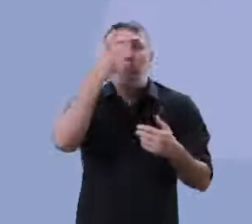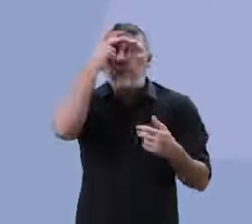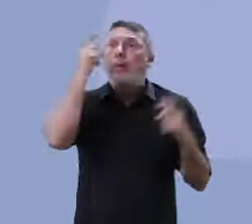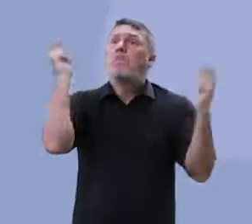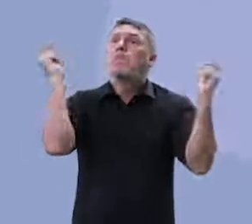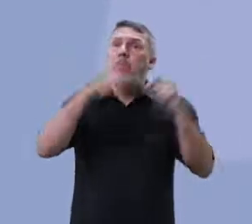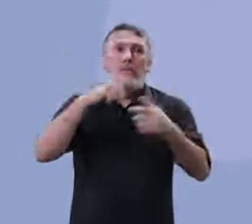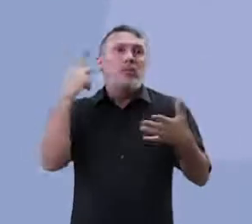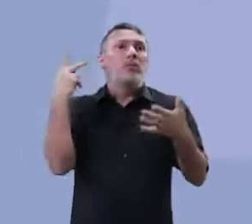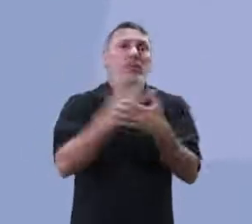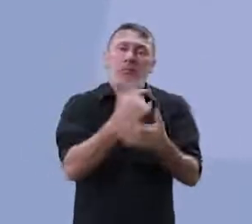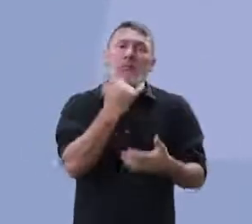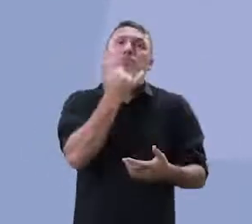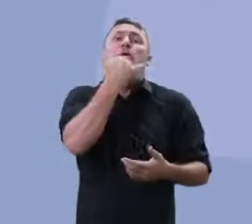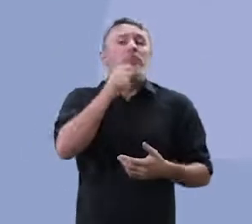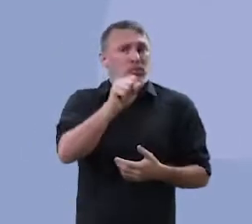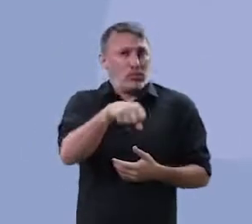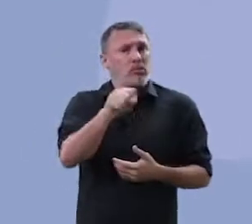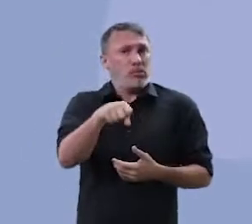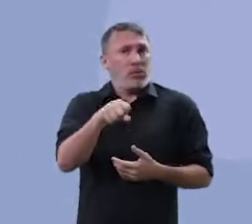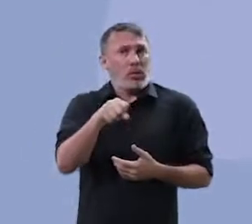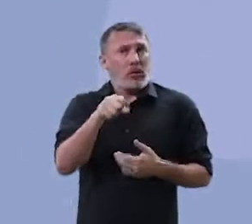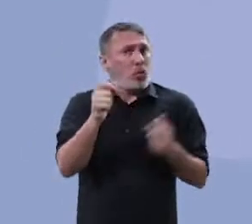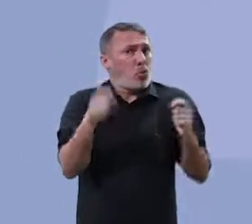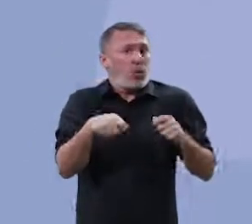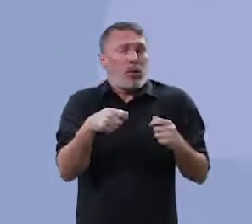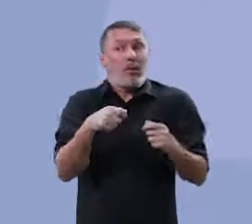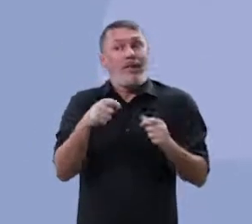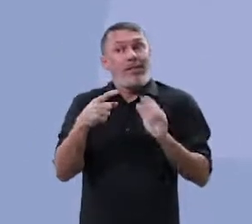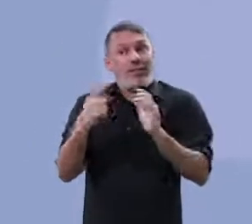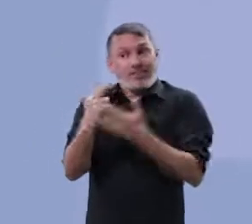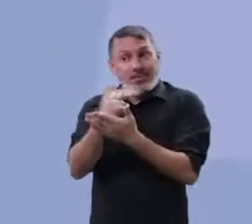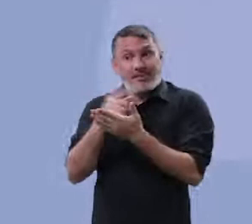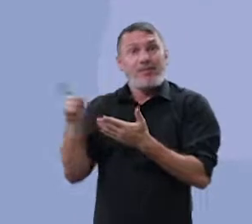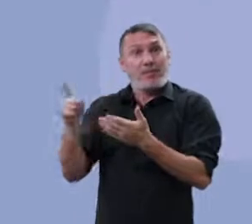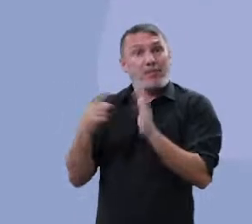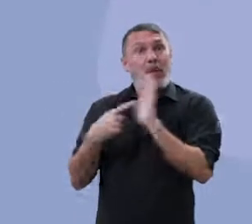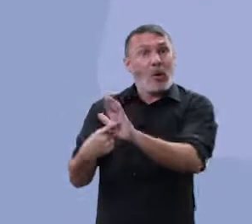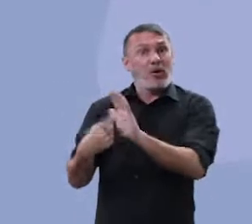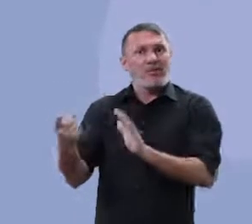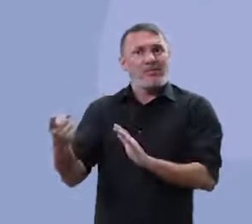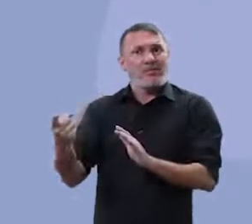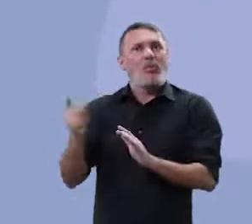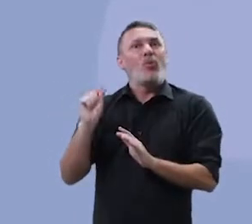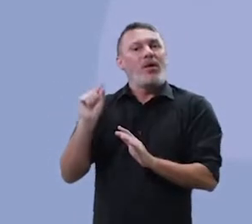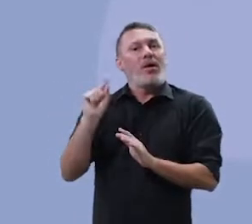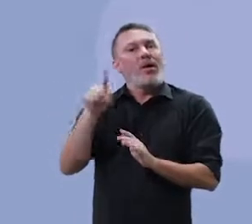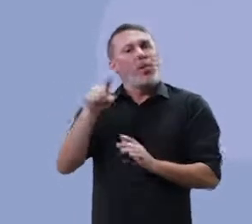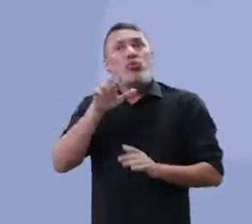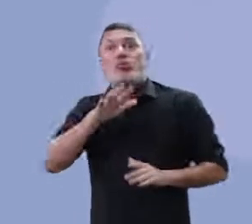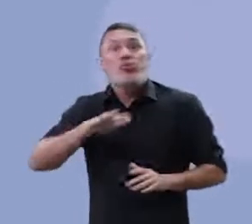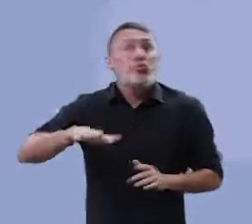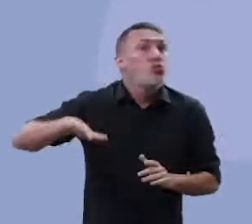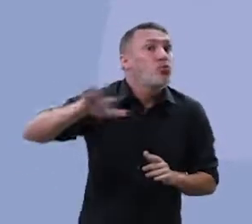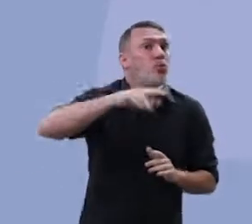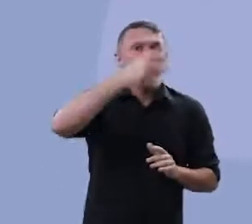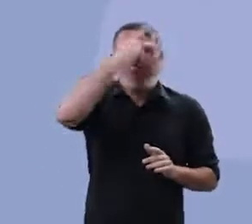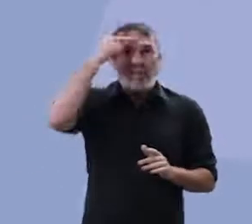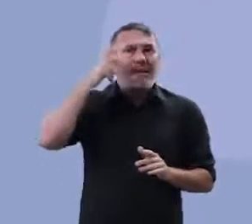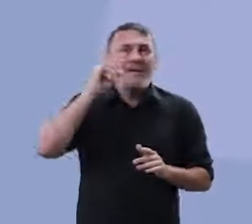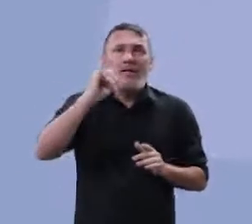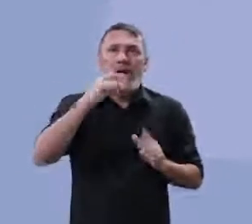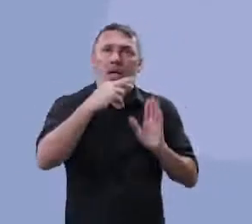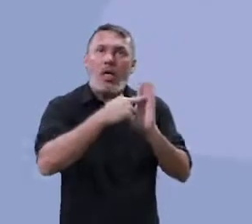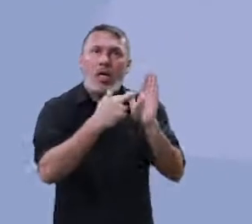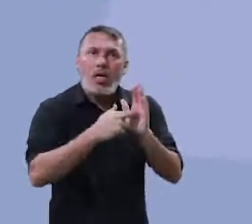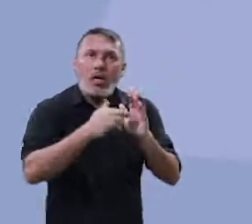comum, qualquer pessoa pode fazer isso. O problema é esse desenho ele mostra, porque toda a população,